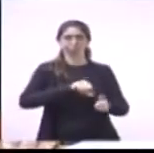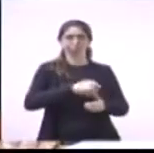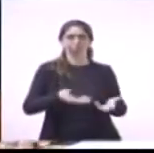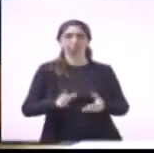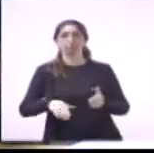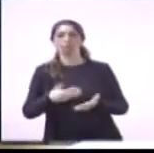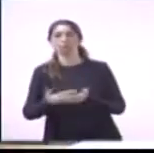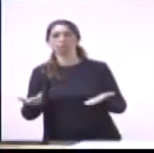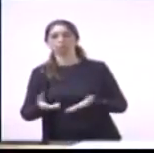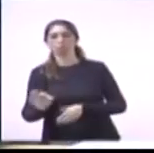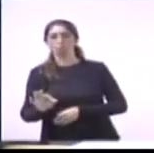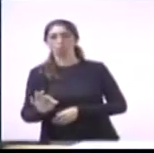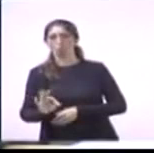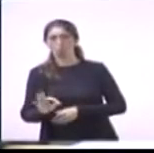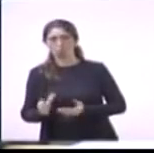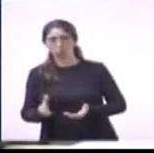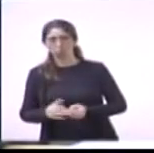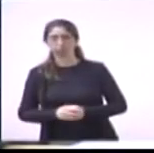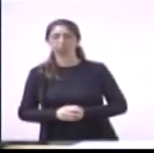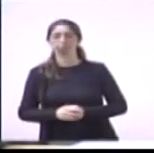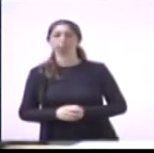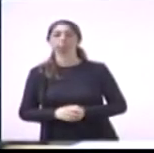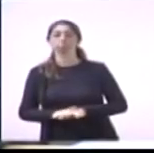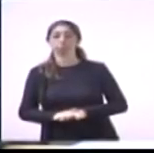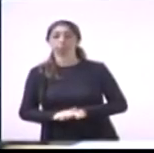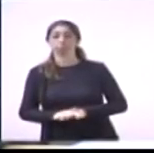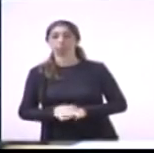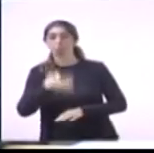até agora. Então, para mim, é importante,